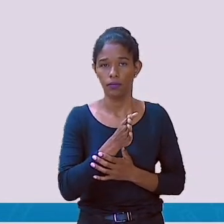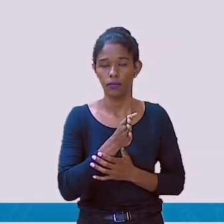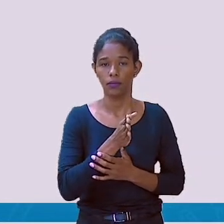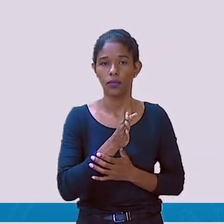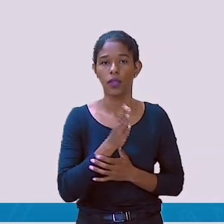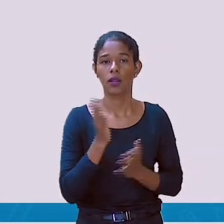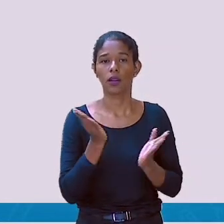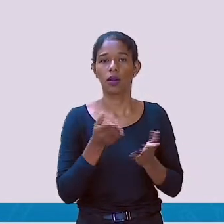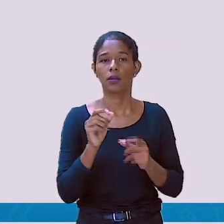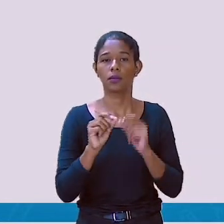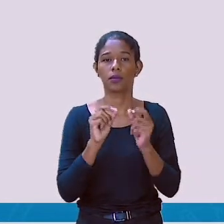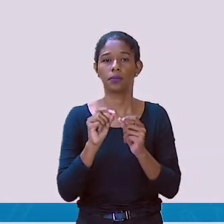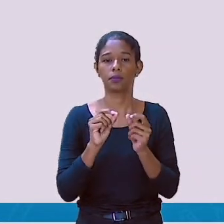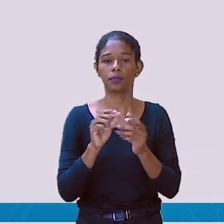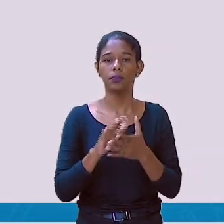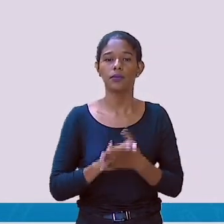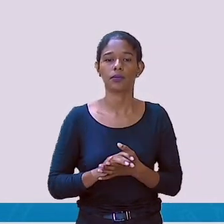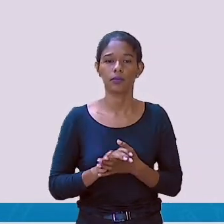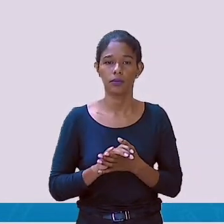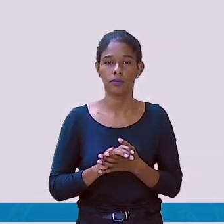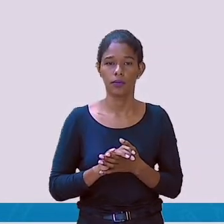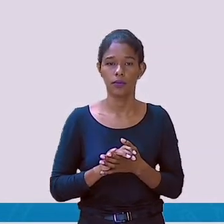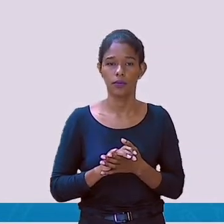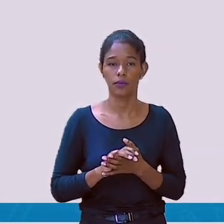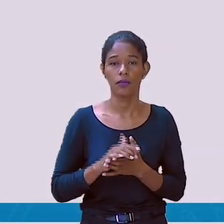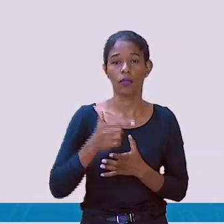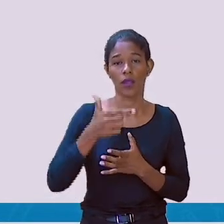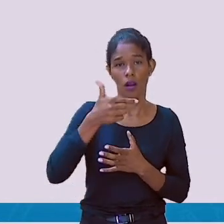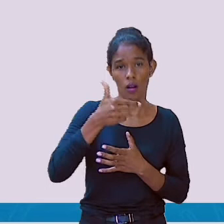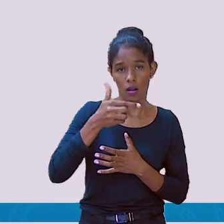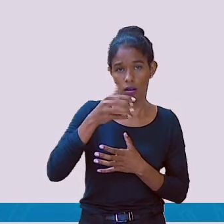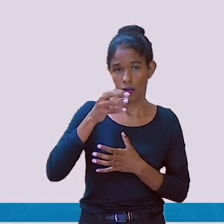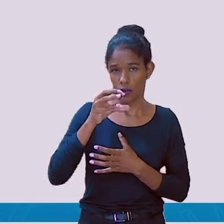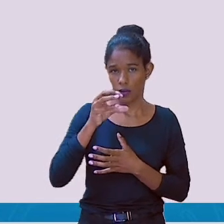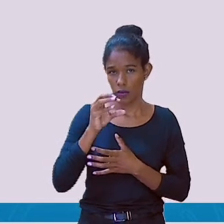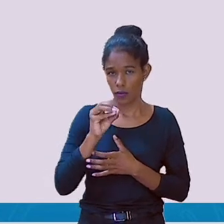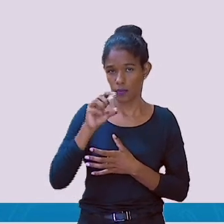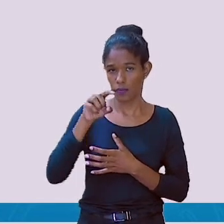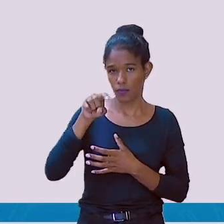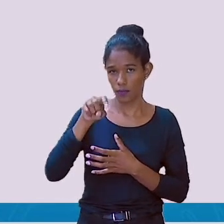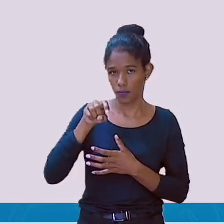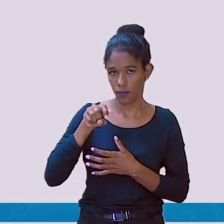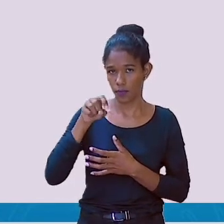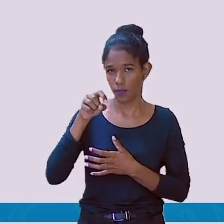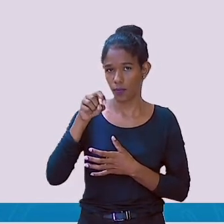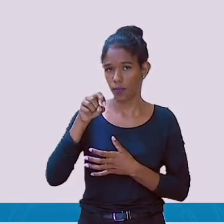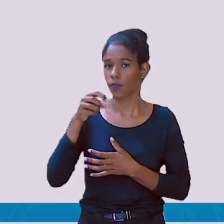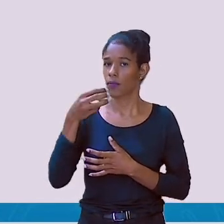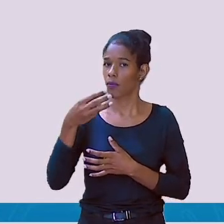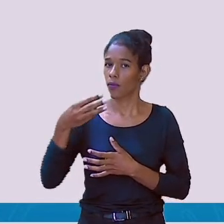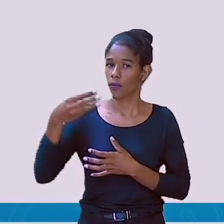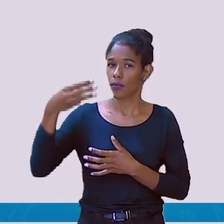O próximo, aí nós temos aqui 20x elevado ao cubo.